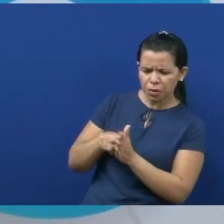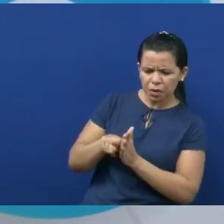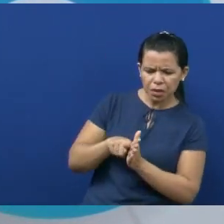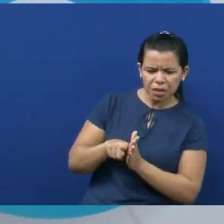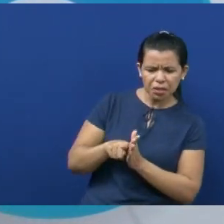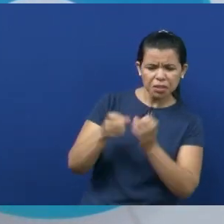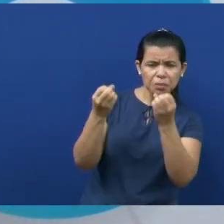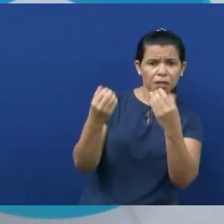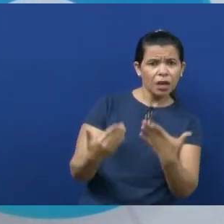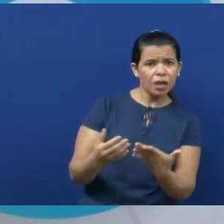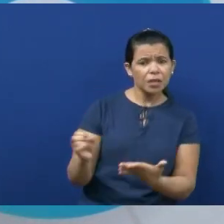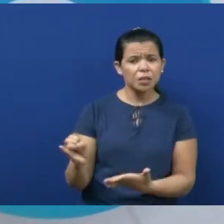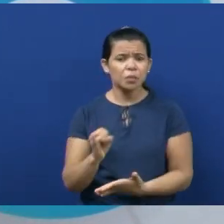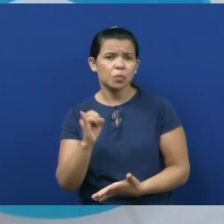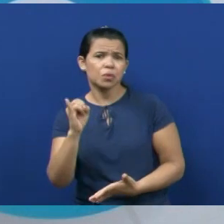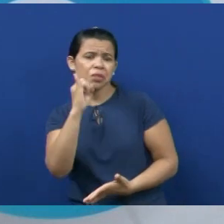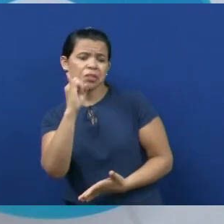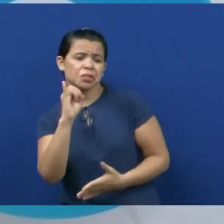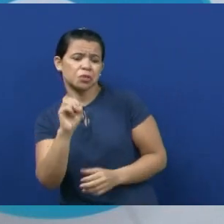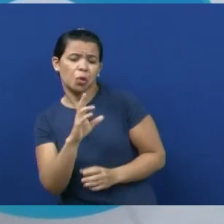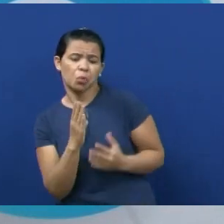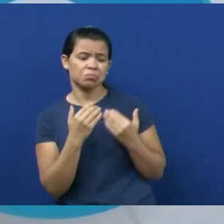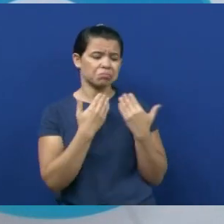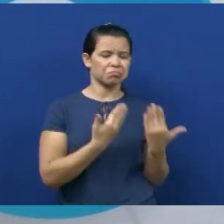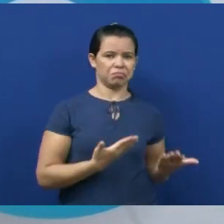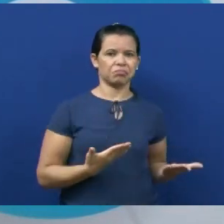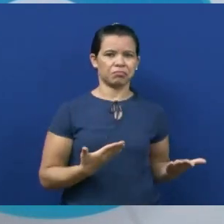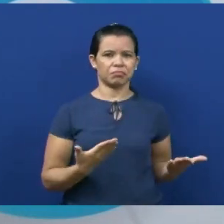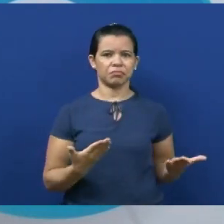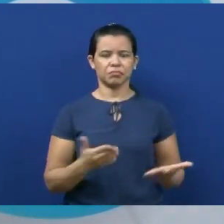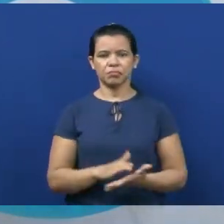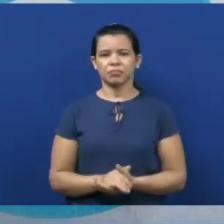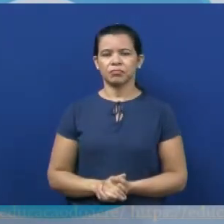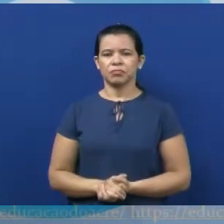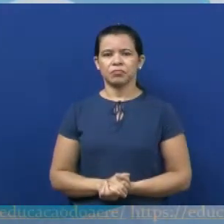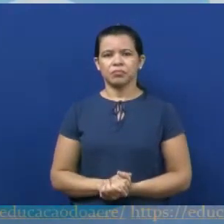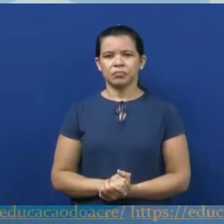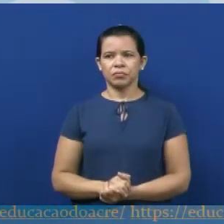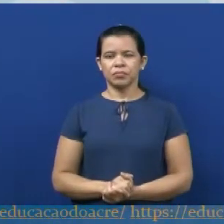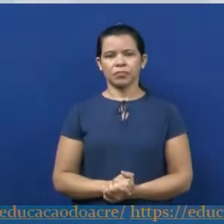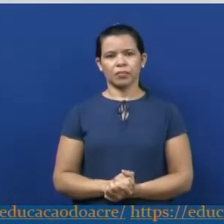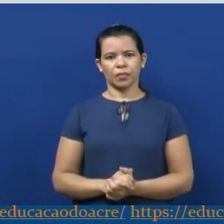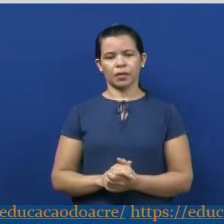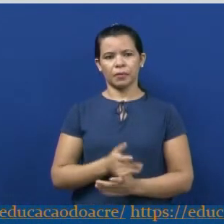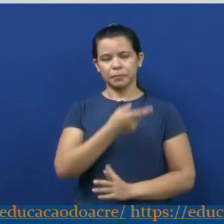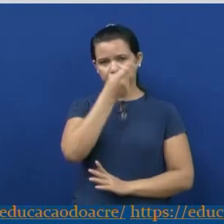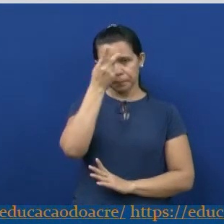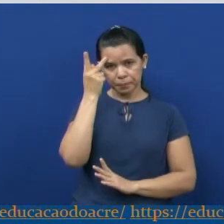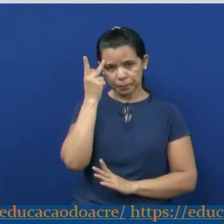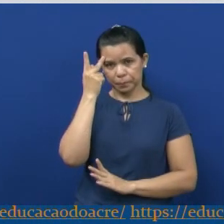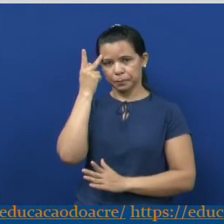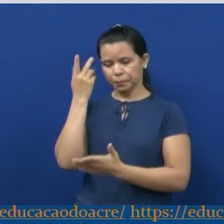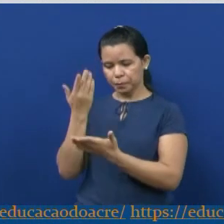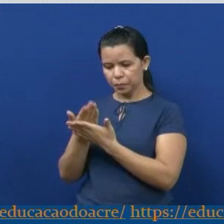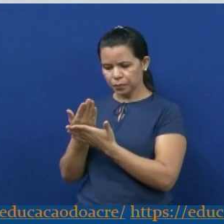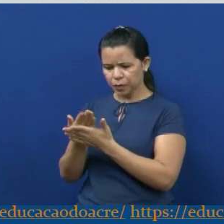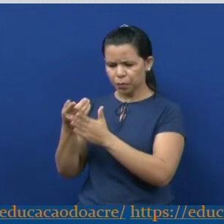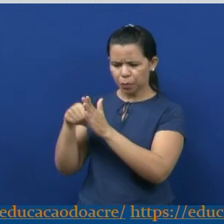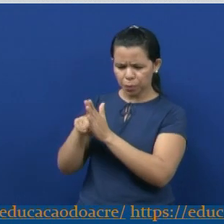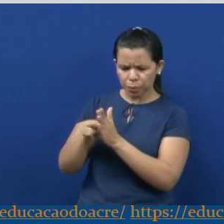ou não para o processo histórico de uma sociedade. Então, o historiador é esse que vai buscar